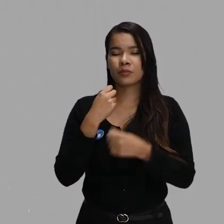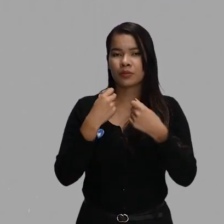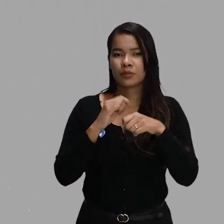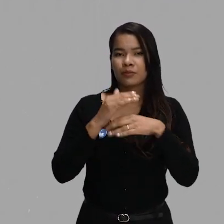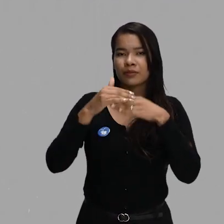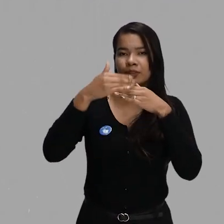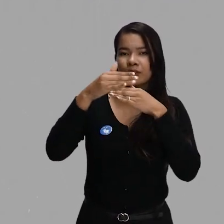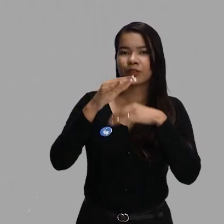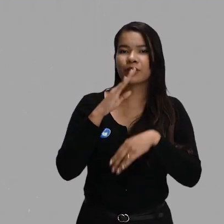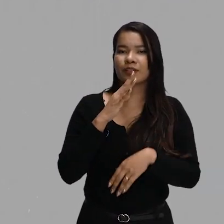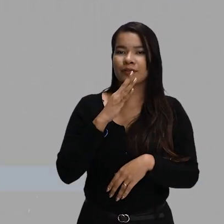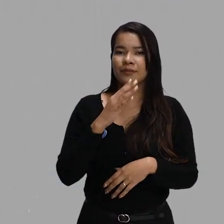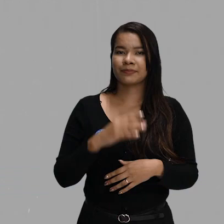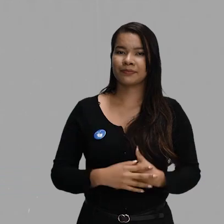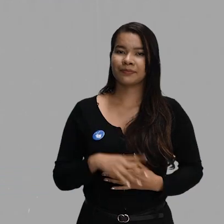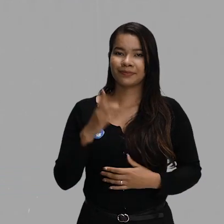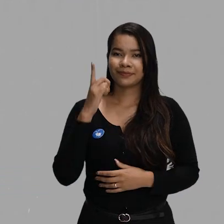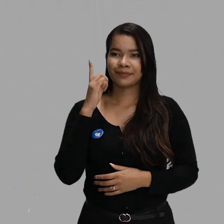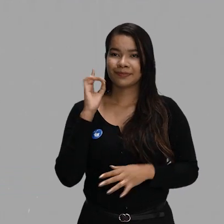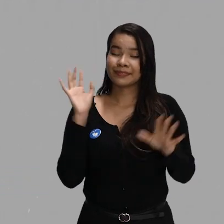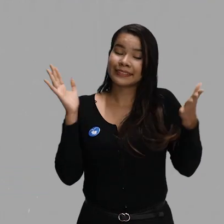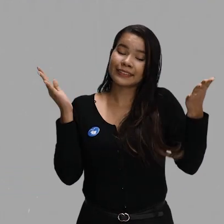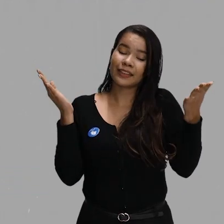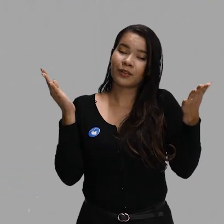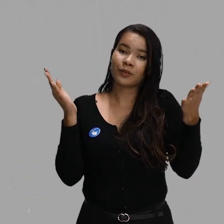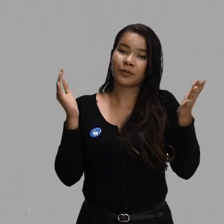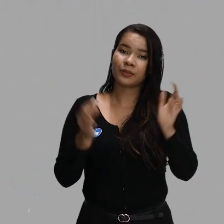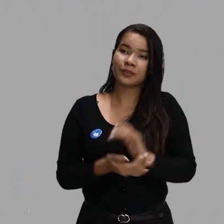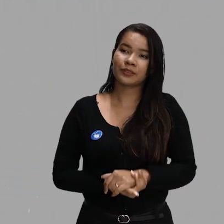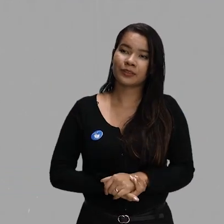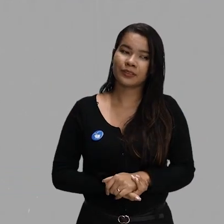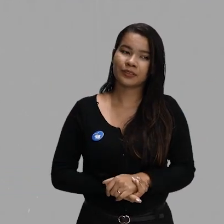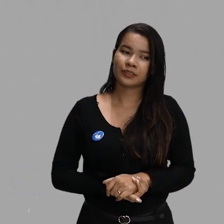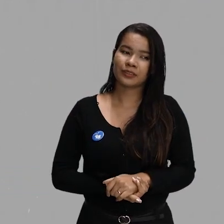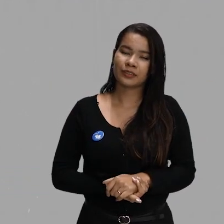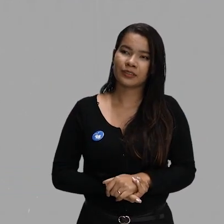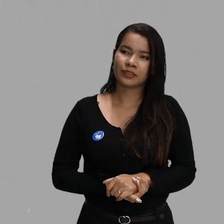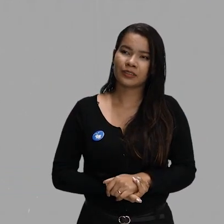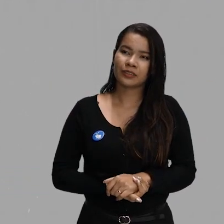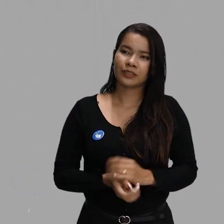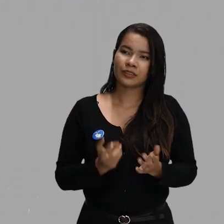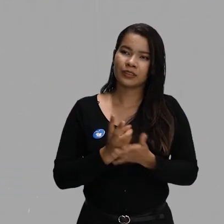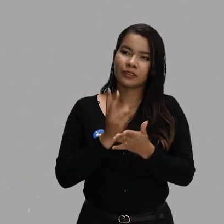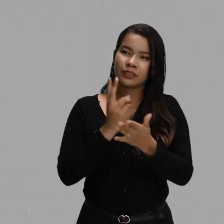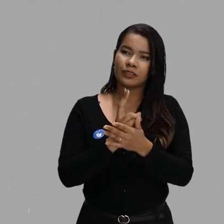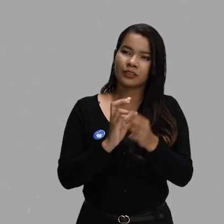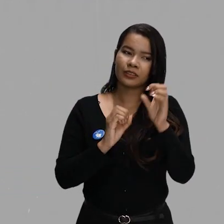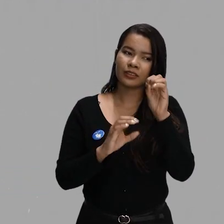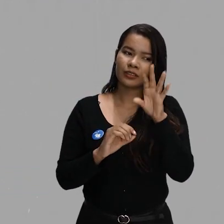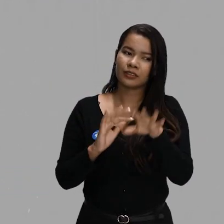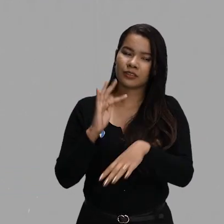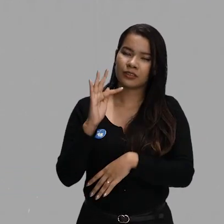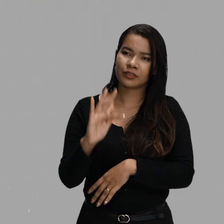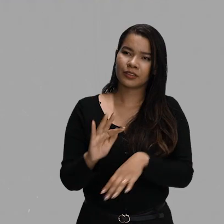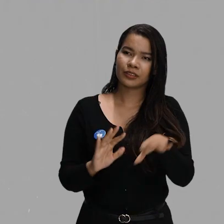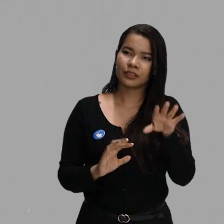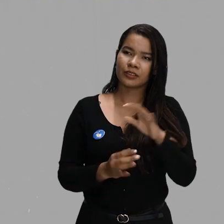nosso conhecimento. Tá certo? Então, nós continuaremos esse assunto em outras aulas,